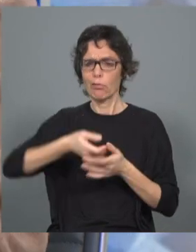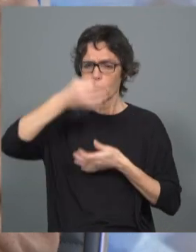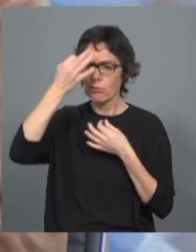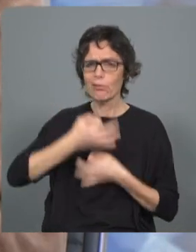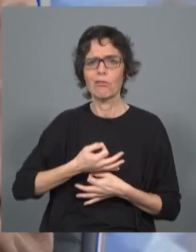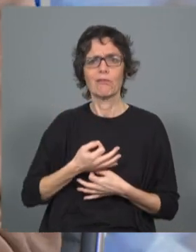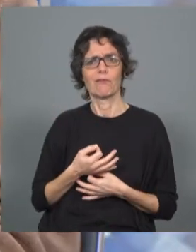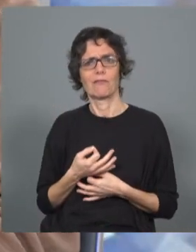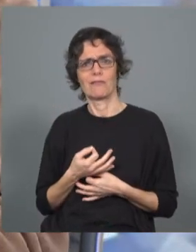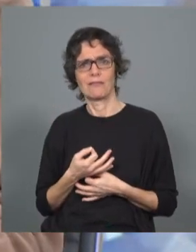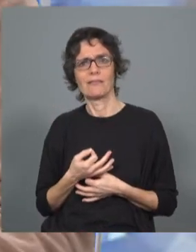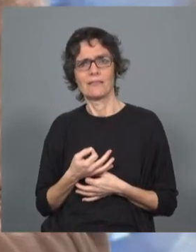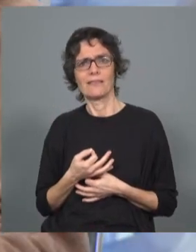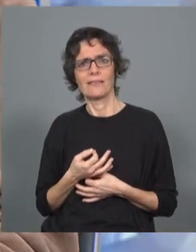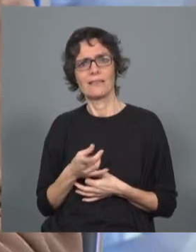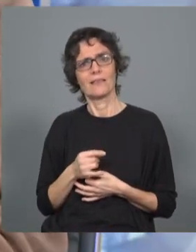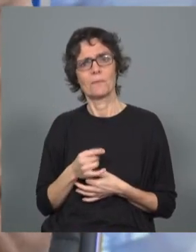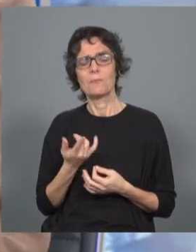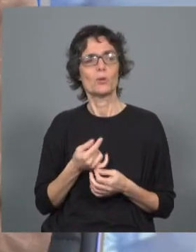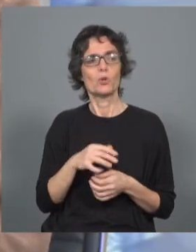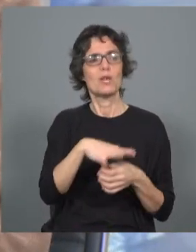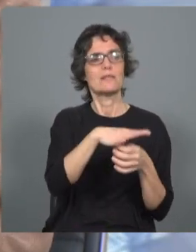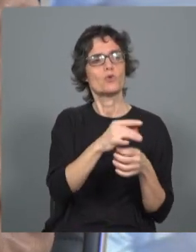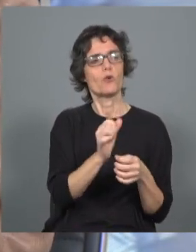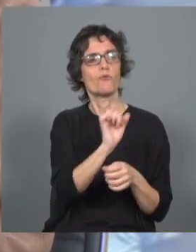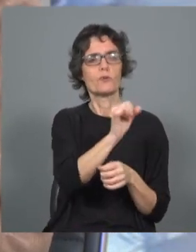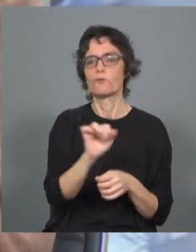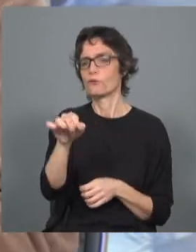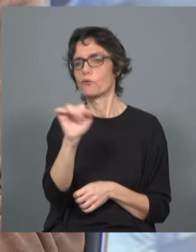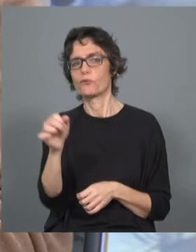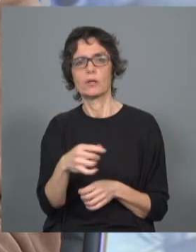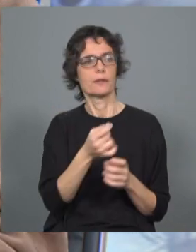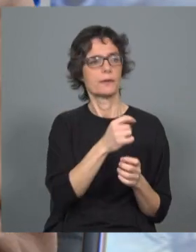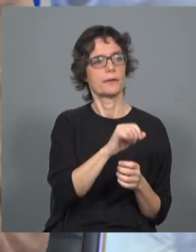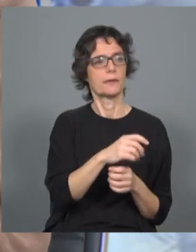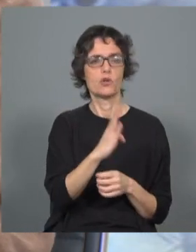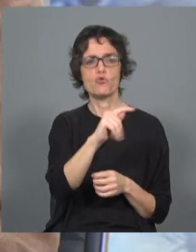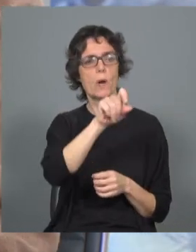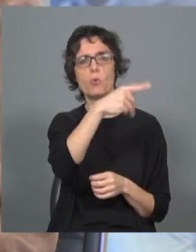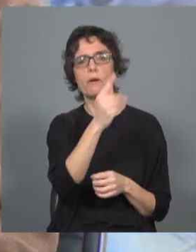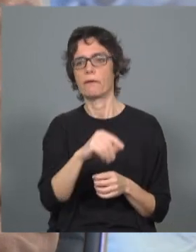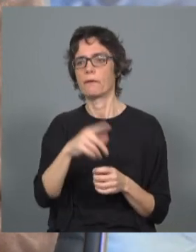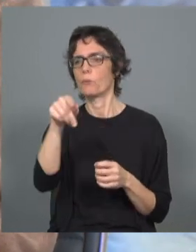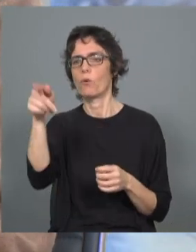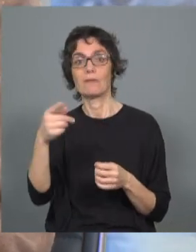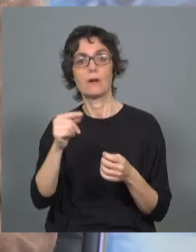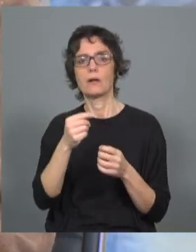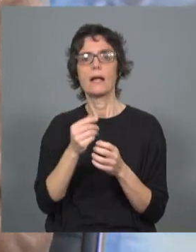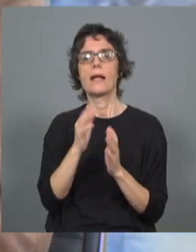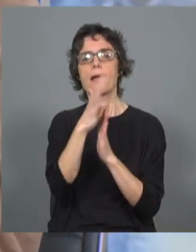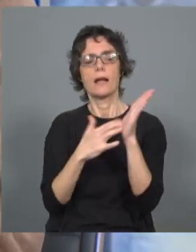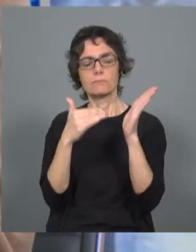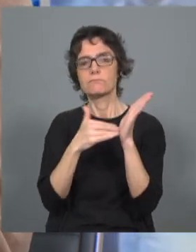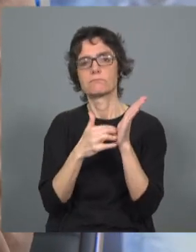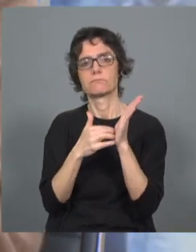caso concreto do Joaquim ou do António, que são muito especiais, não, é uma proposta que é feita a todos para fazermos